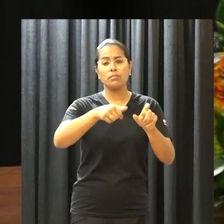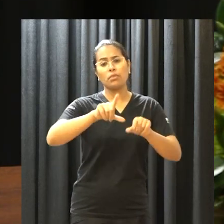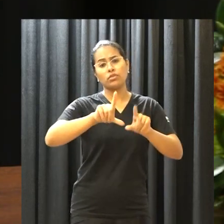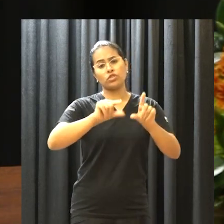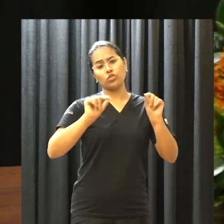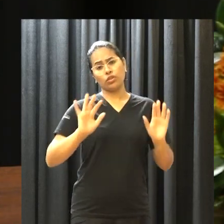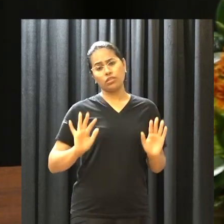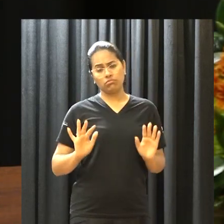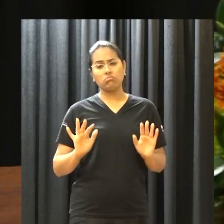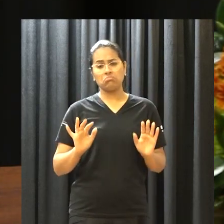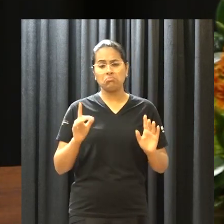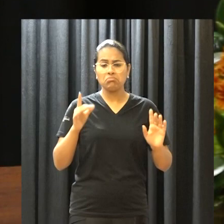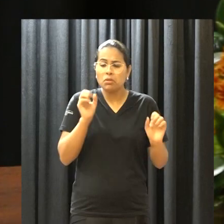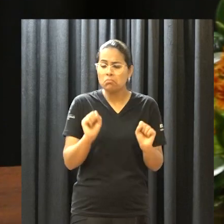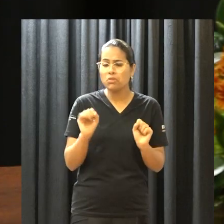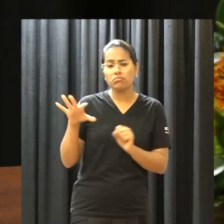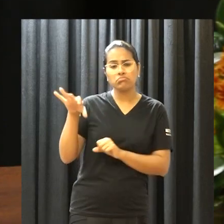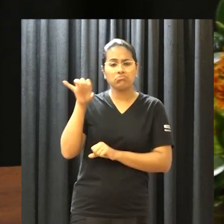política e coletiva.